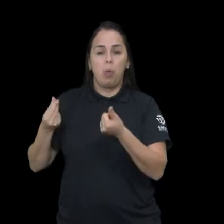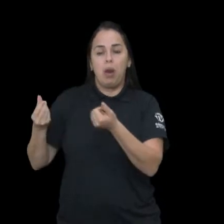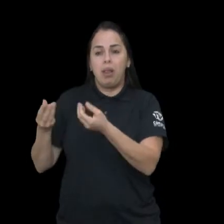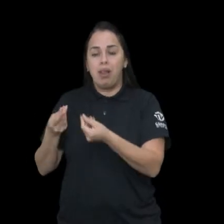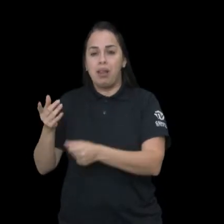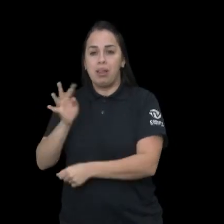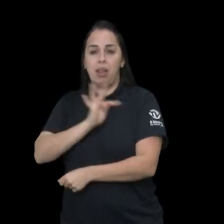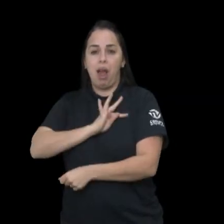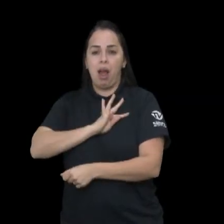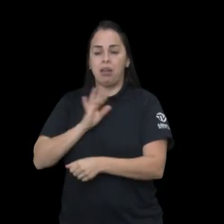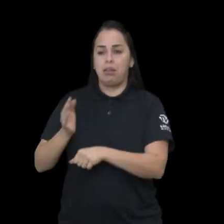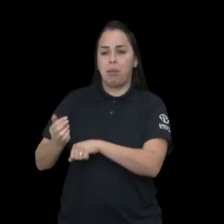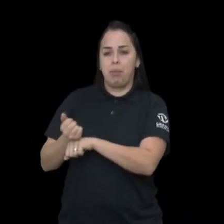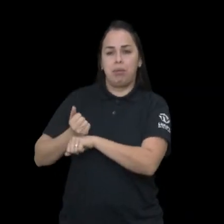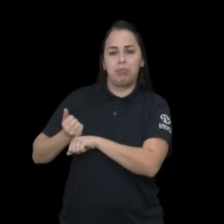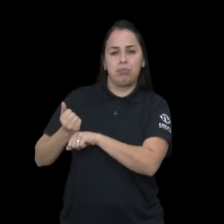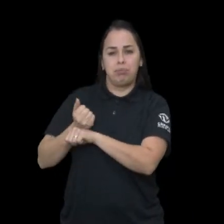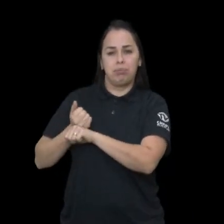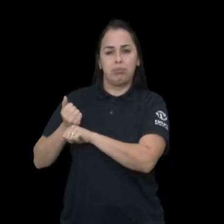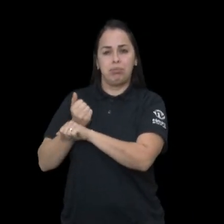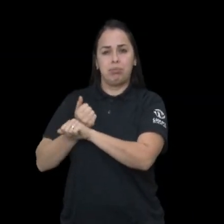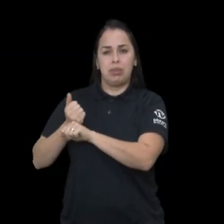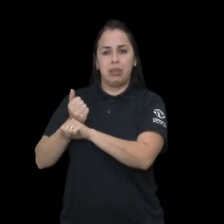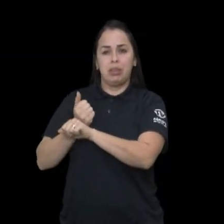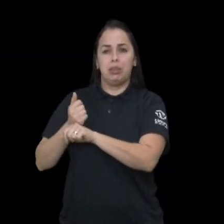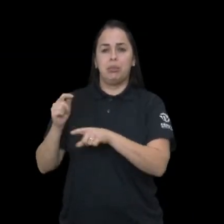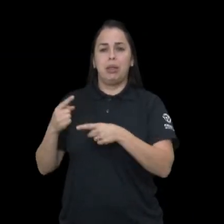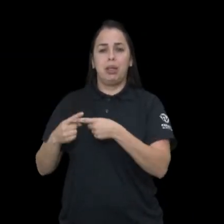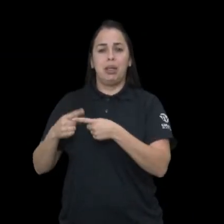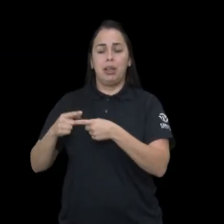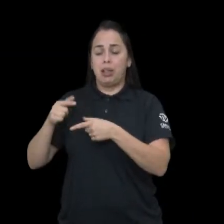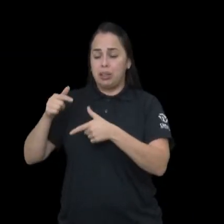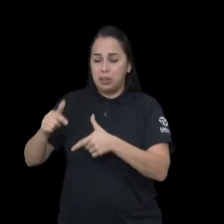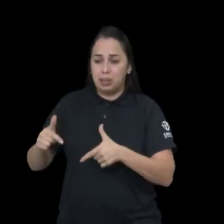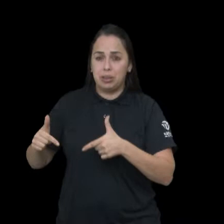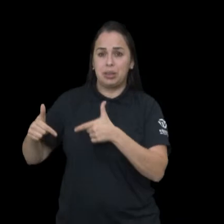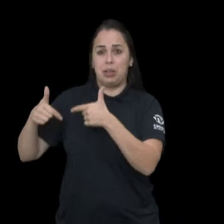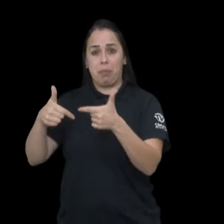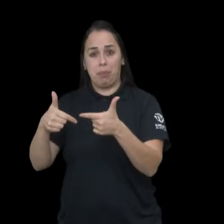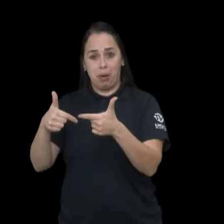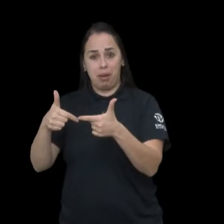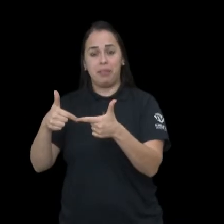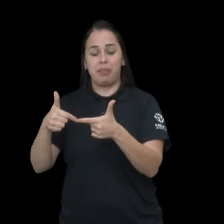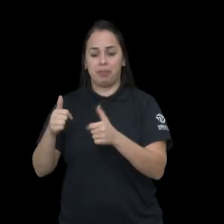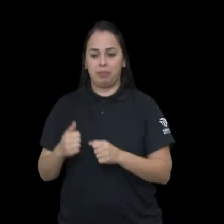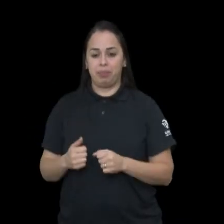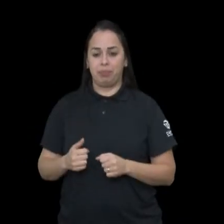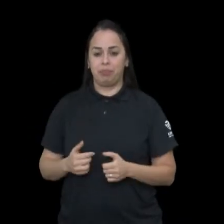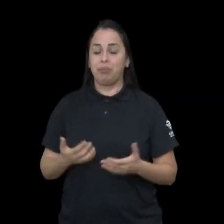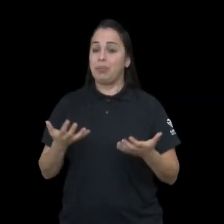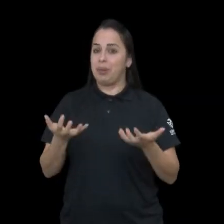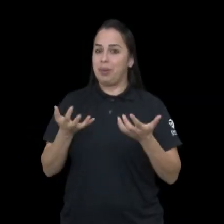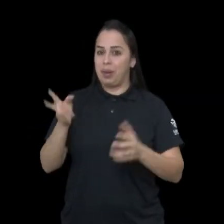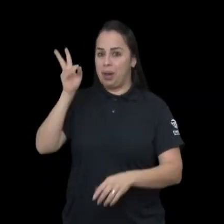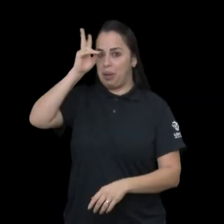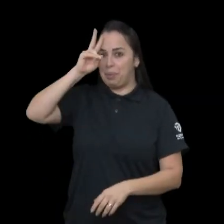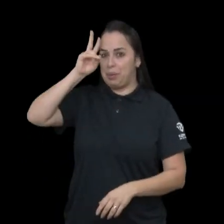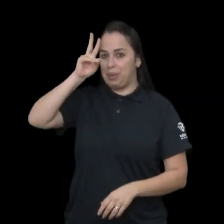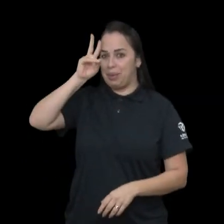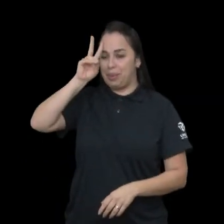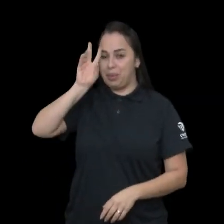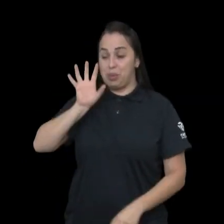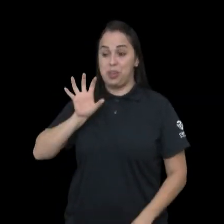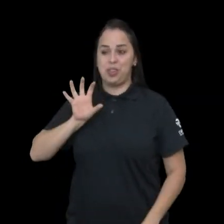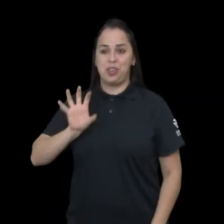pelo profissionalismo e pela sua dedicação à nossa cidade, né? E eu gostaria de realçar também o estilo, né, do